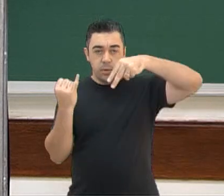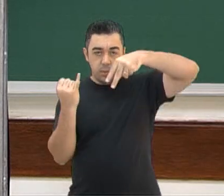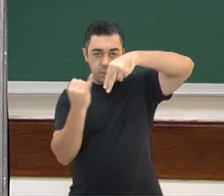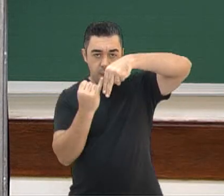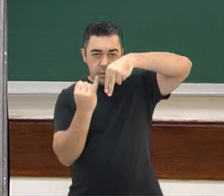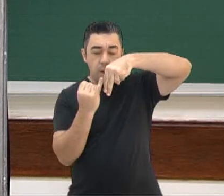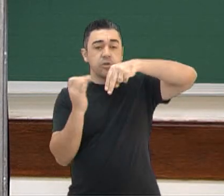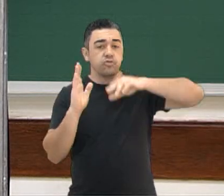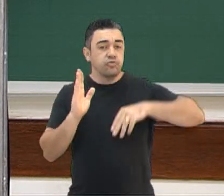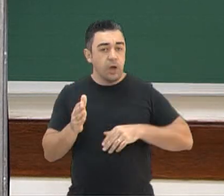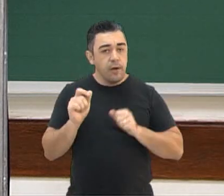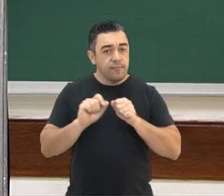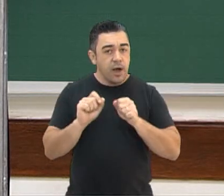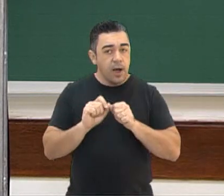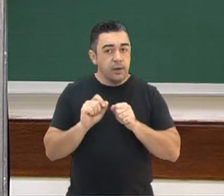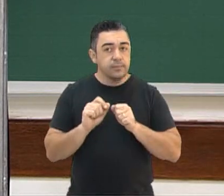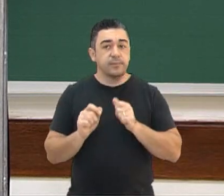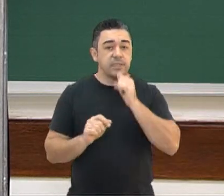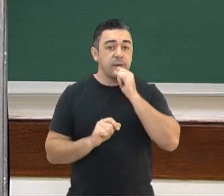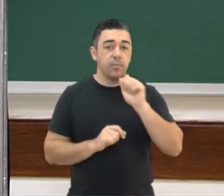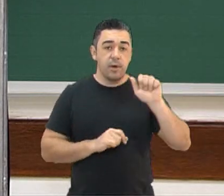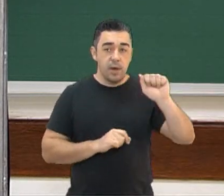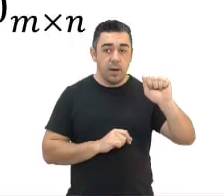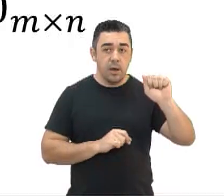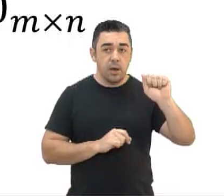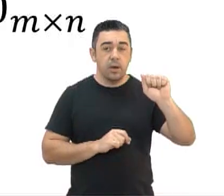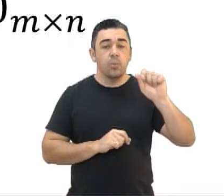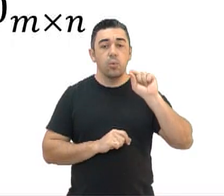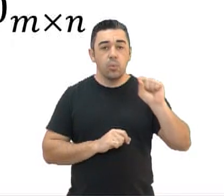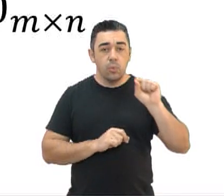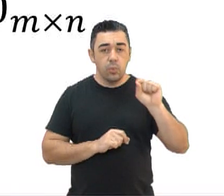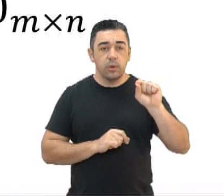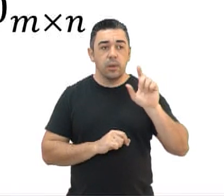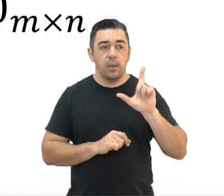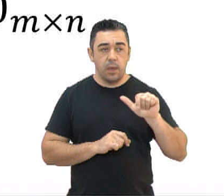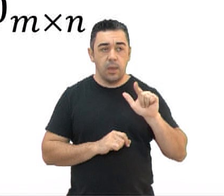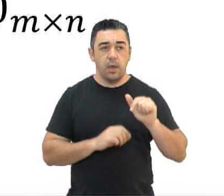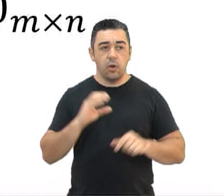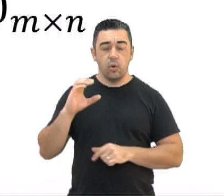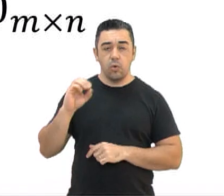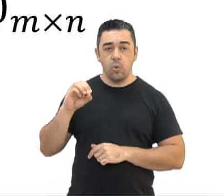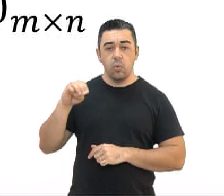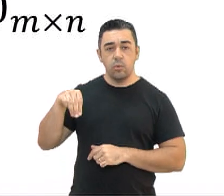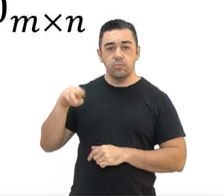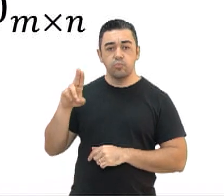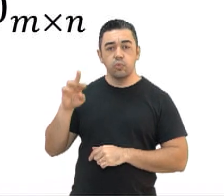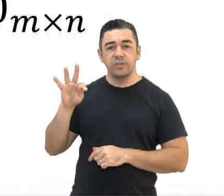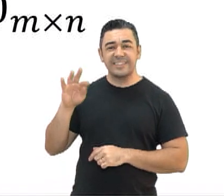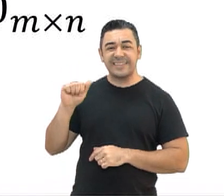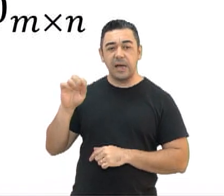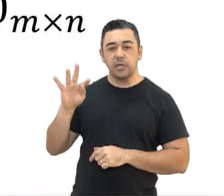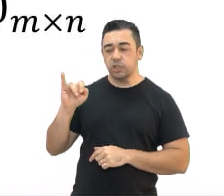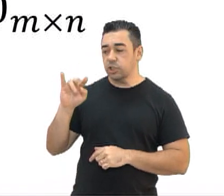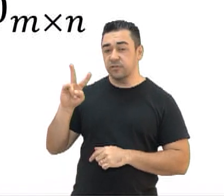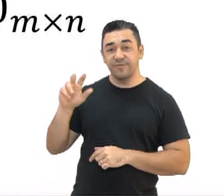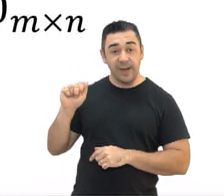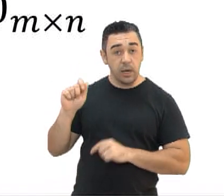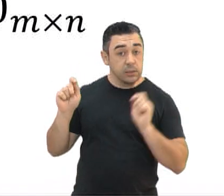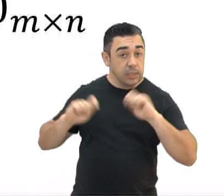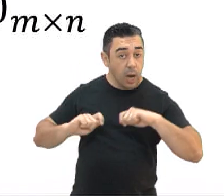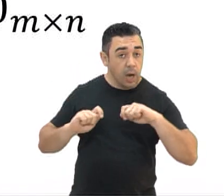Então, para a matriz, A vale a comutativa, certo? Então, por que ela é comutativa? Porque eu posso